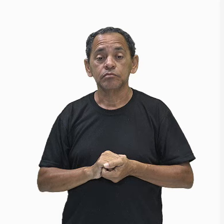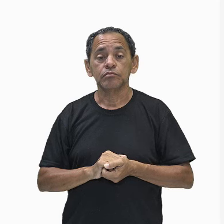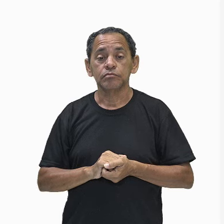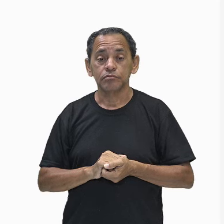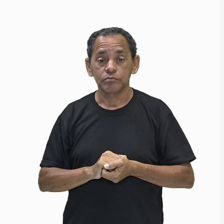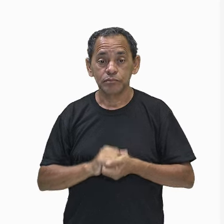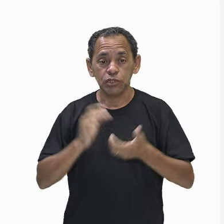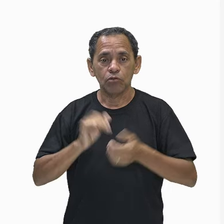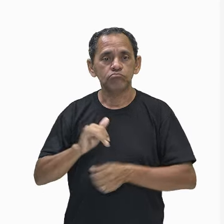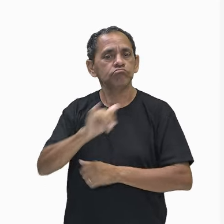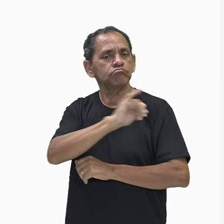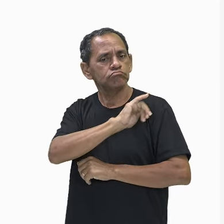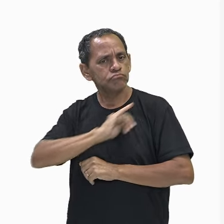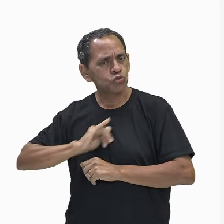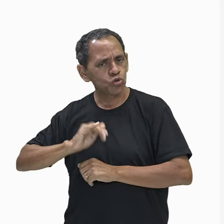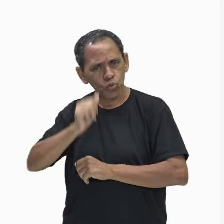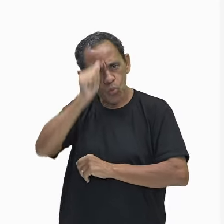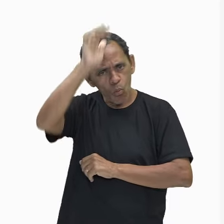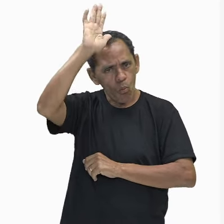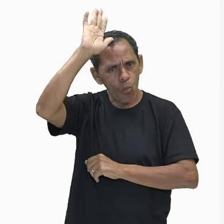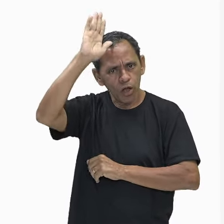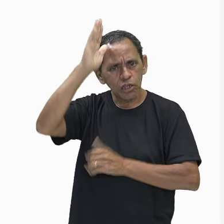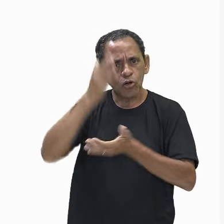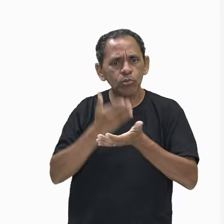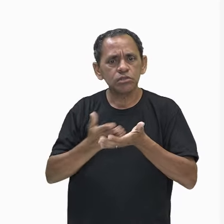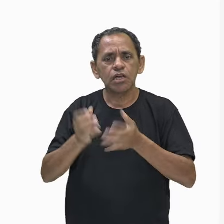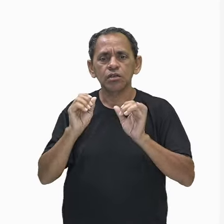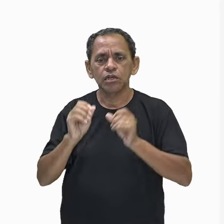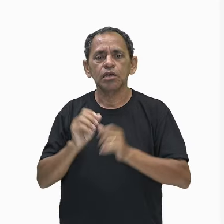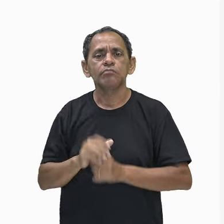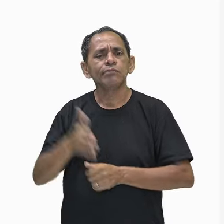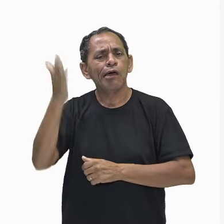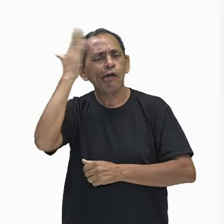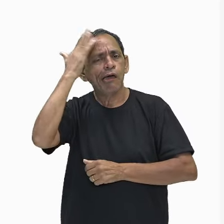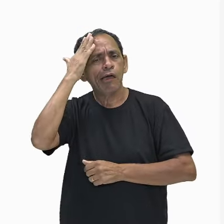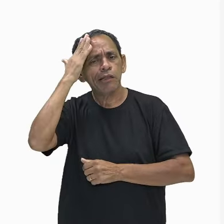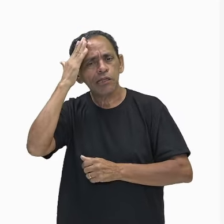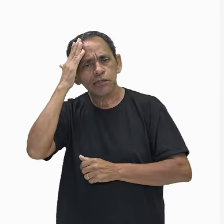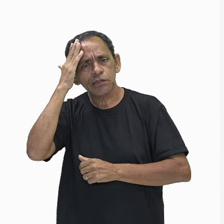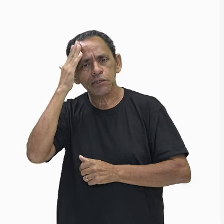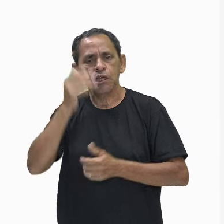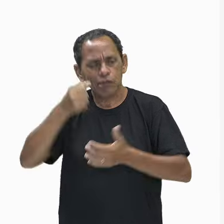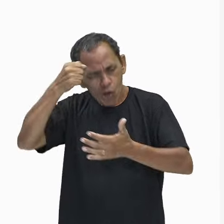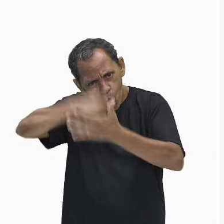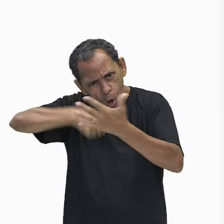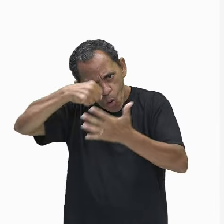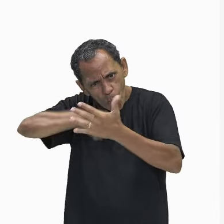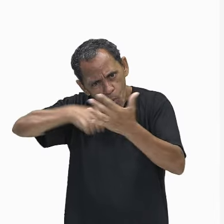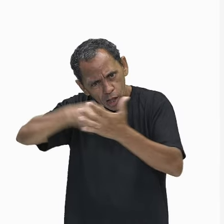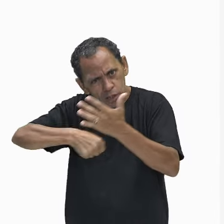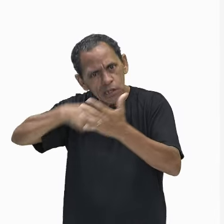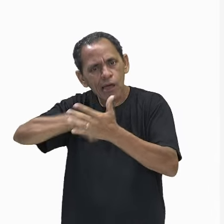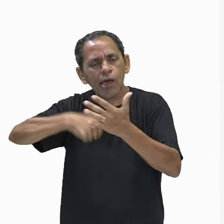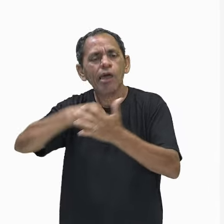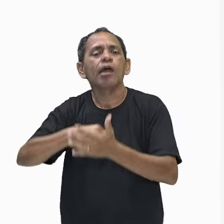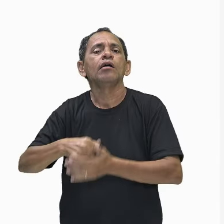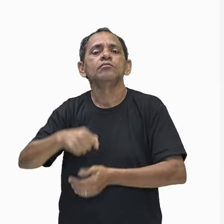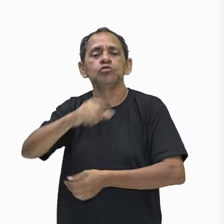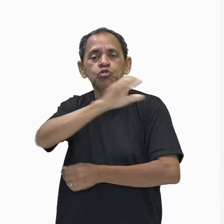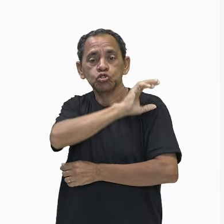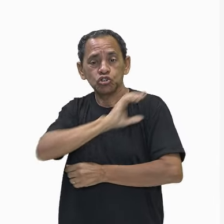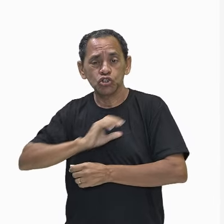os imperadores romanos acabaram por compreender que combater os cristãos era muito mais perigoso do